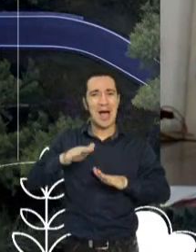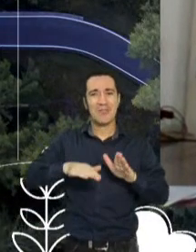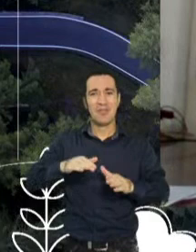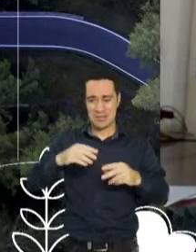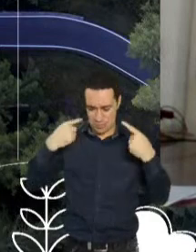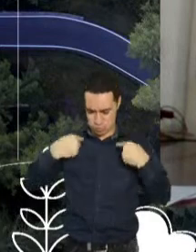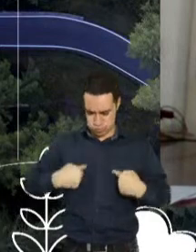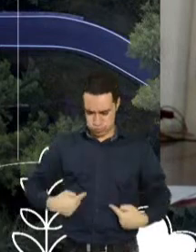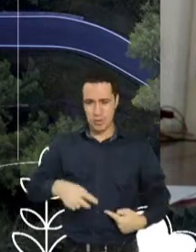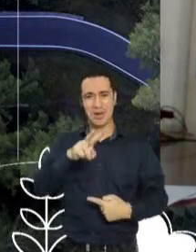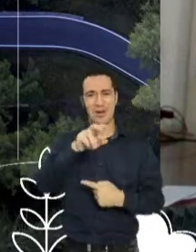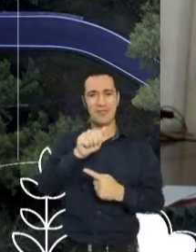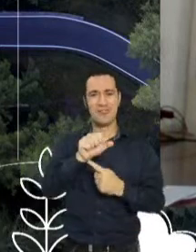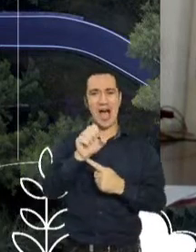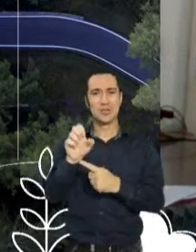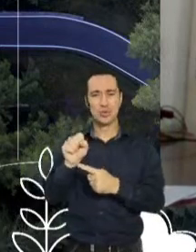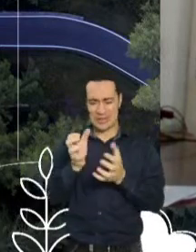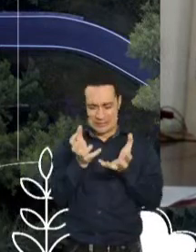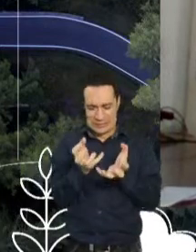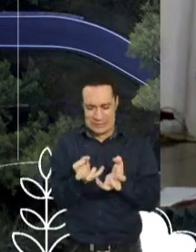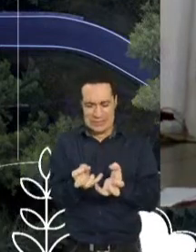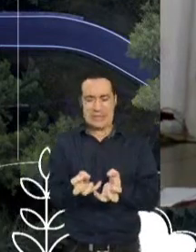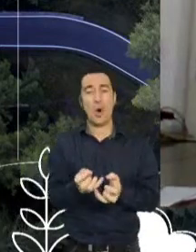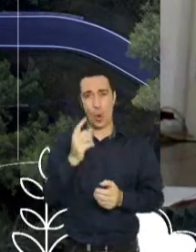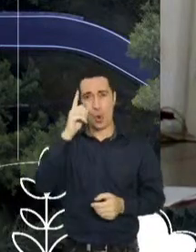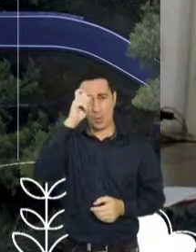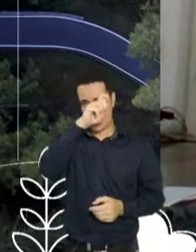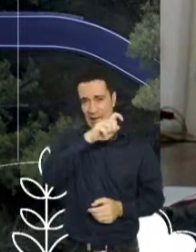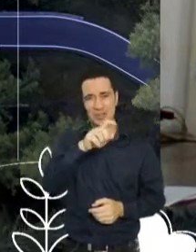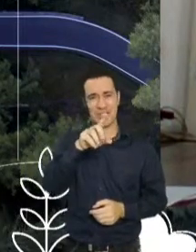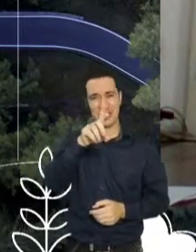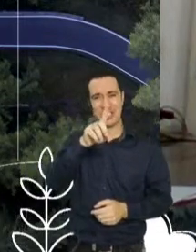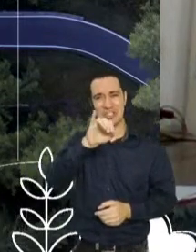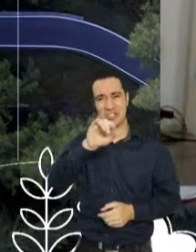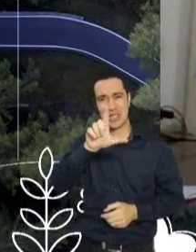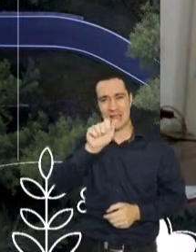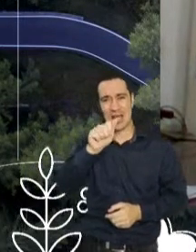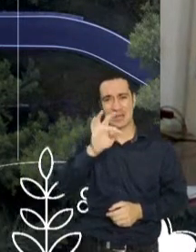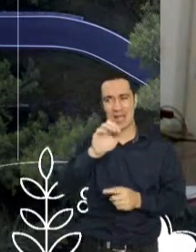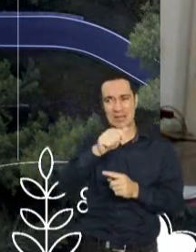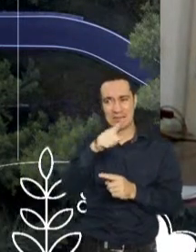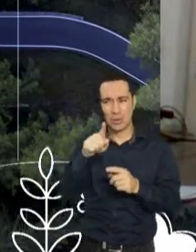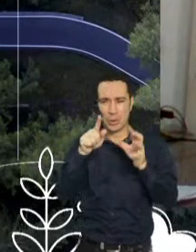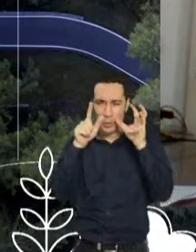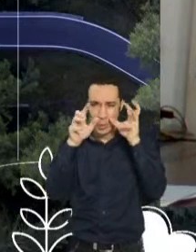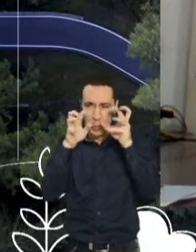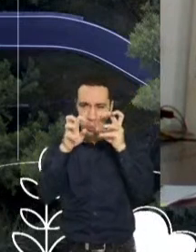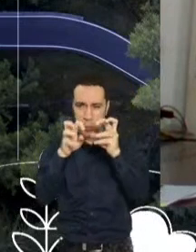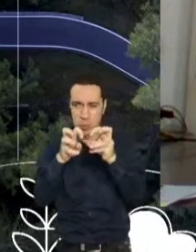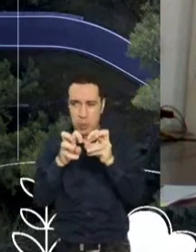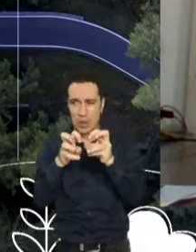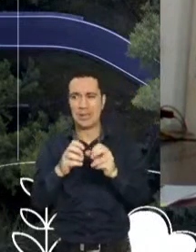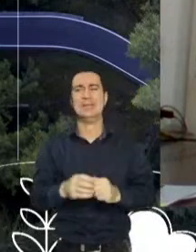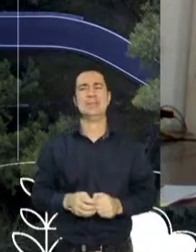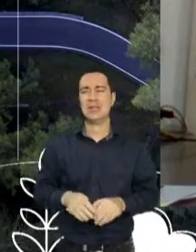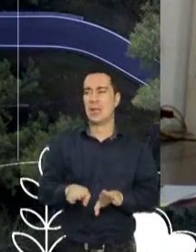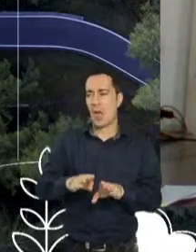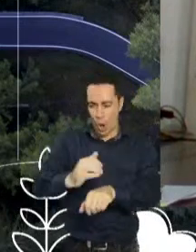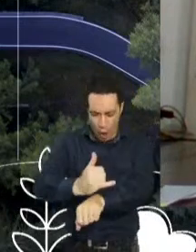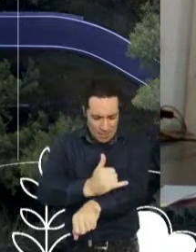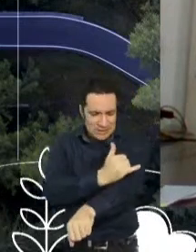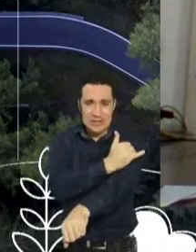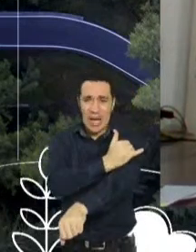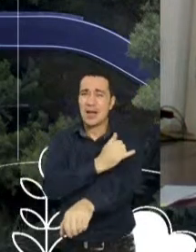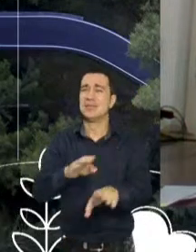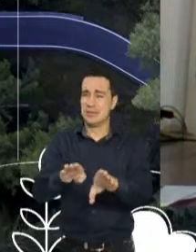quando precisa ou contraí-los na hora que você também necessita. A obesidade, sem